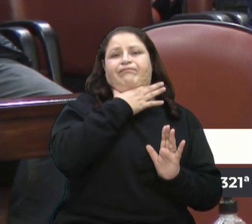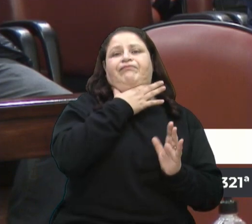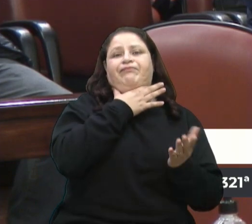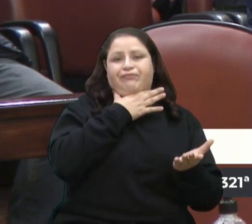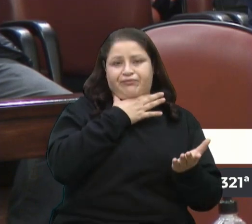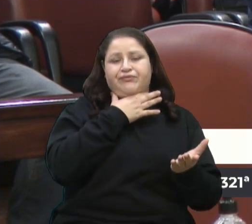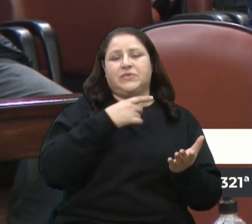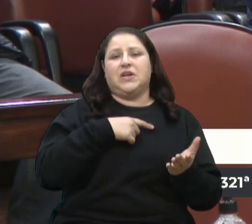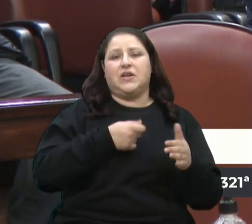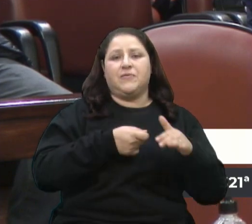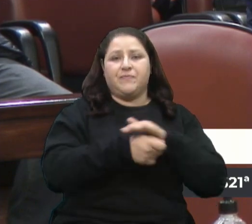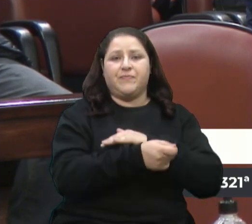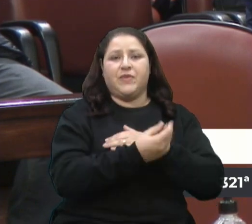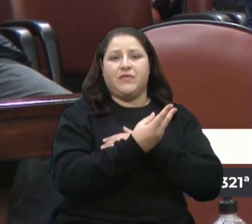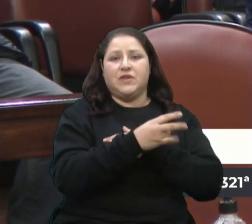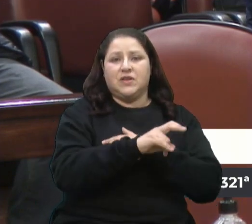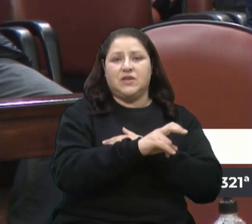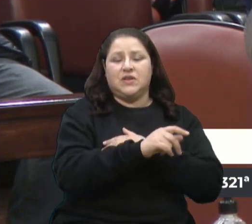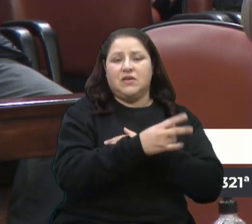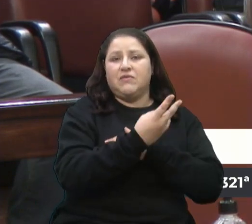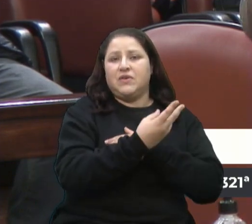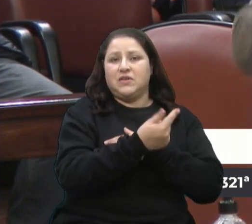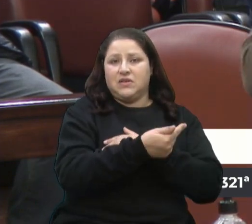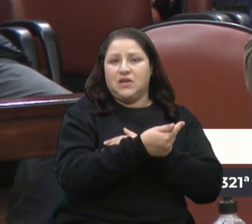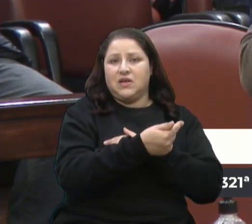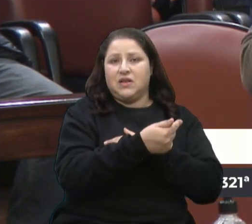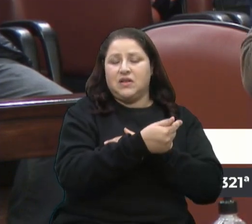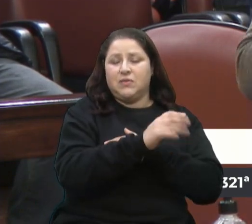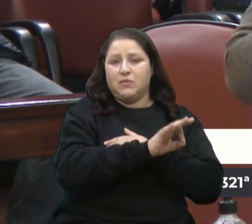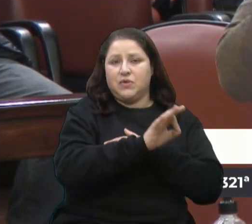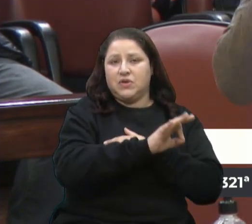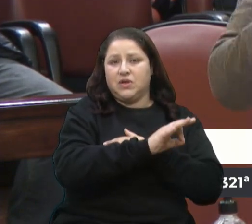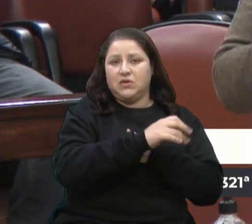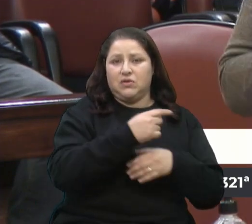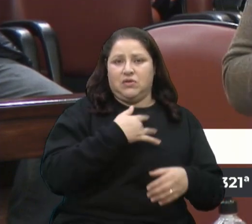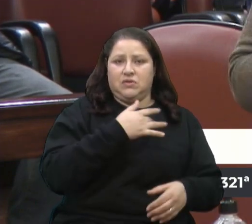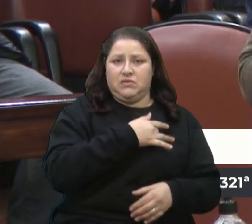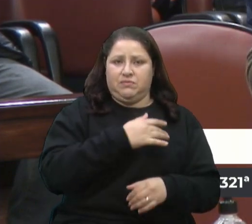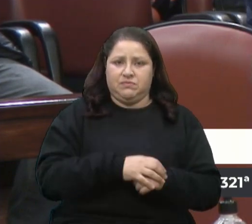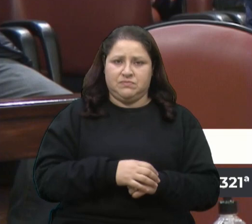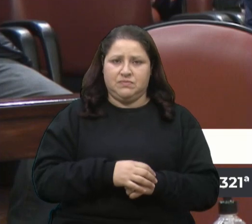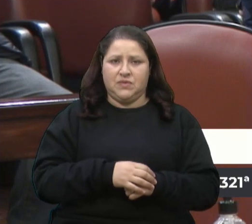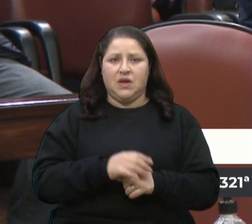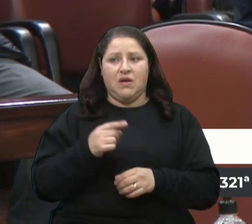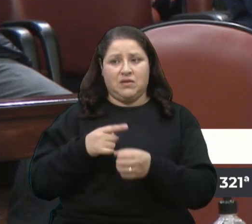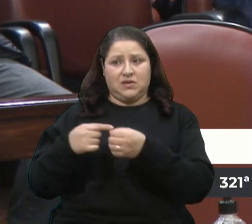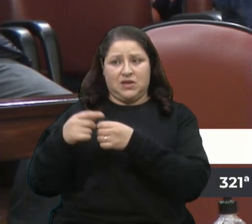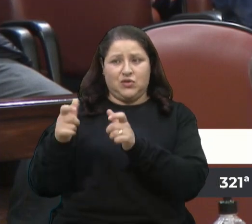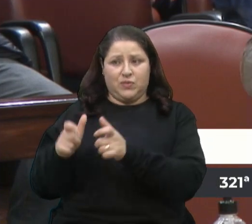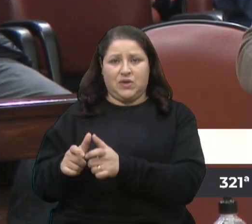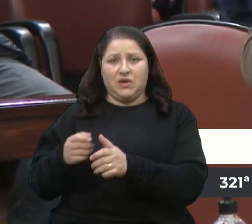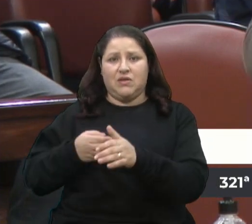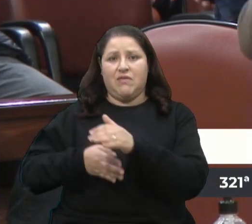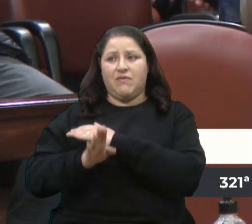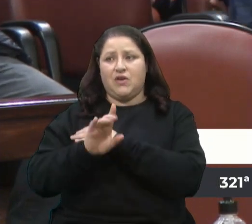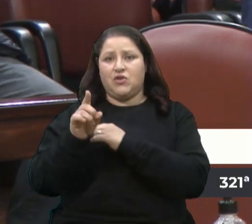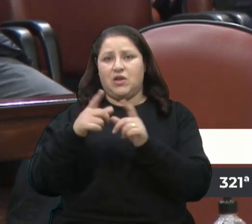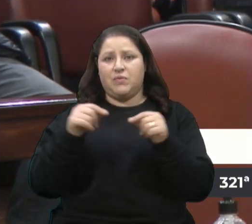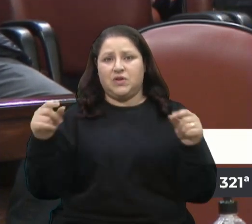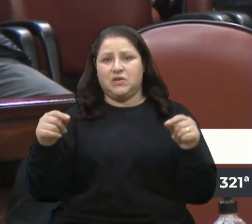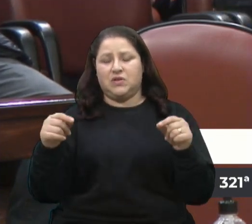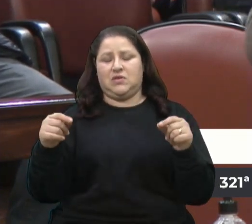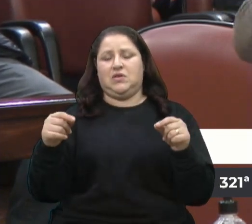27% em saúde. Esses municípios vão para Brasília. O vereador Uessa, aquela vez, ficou bem assustado quando foi, porque um